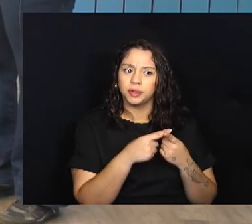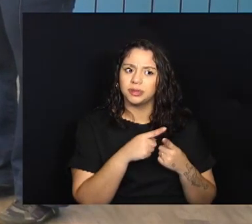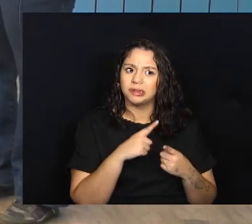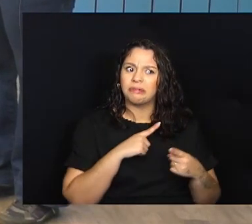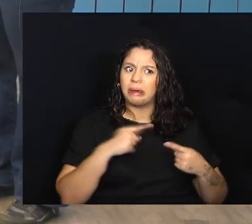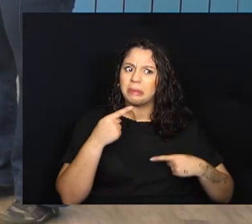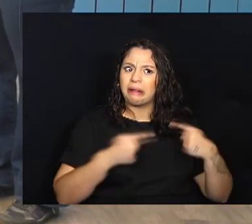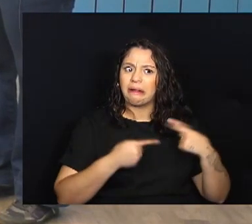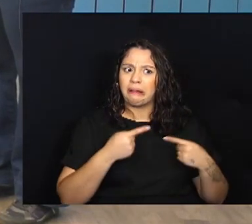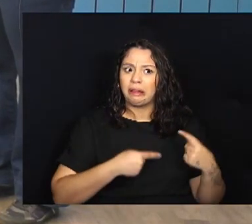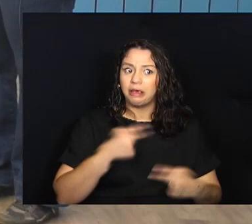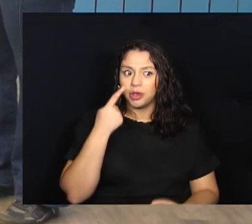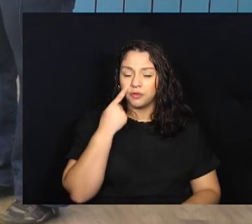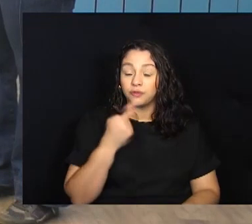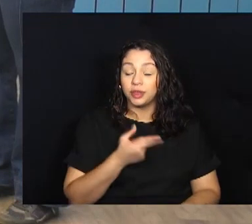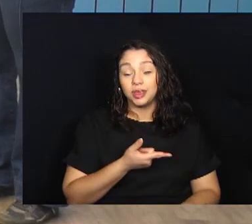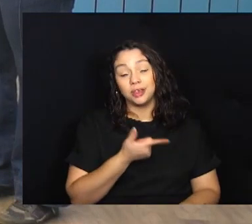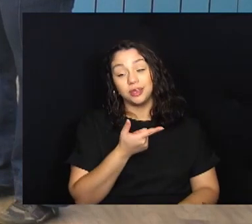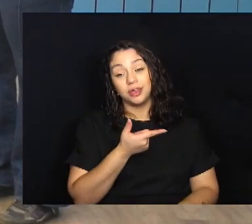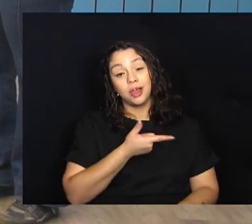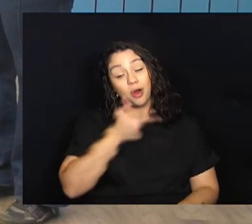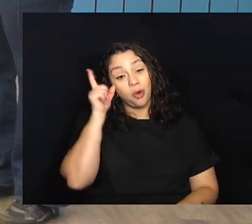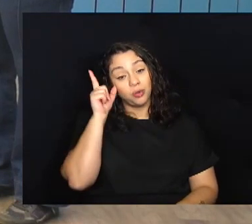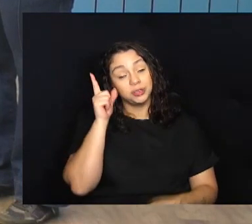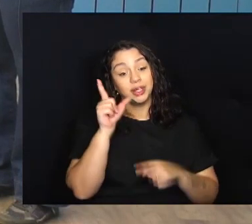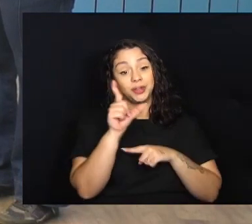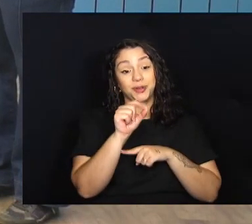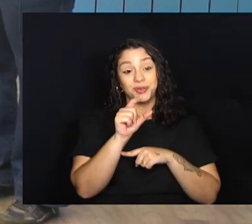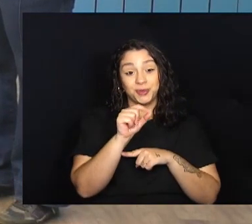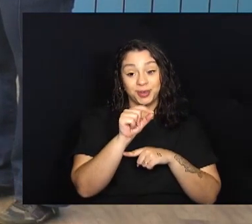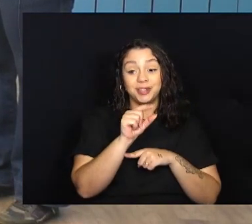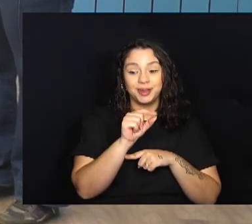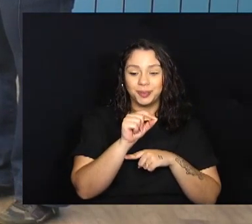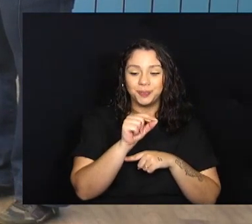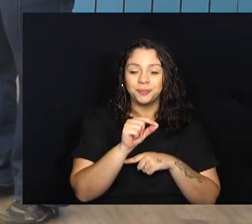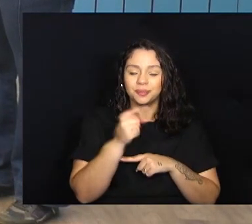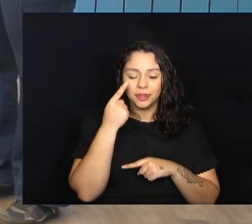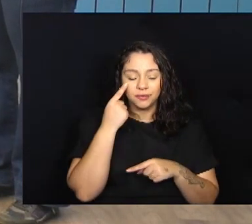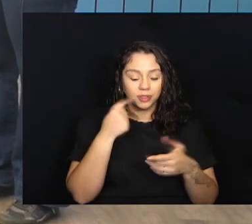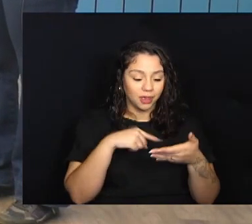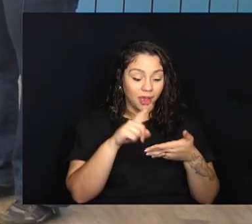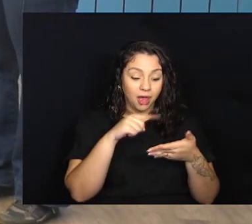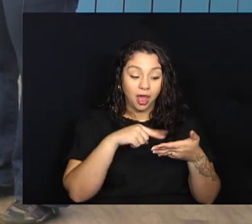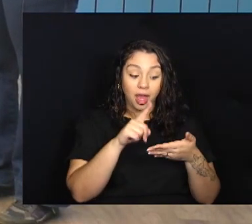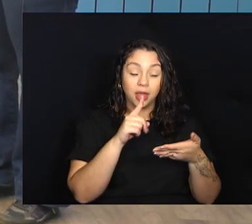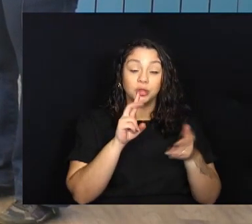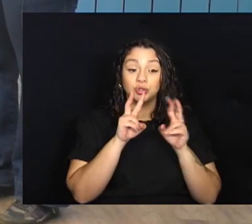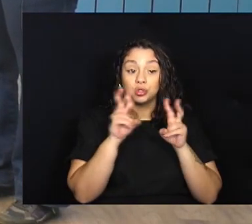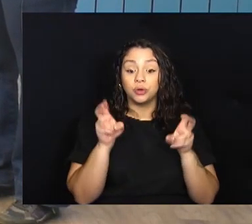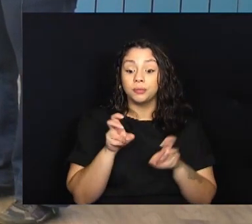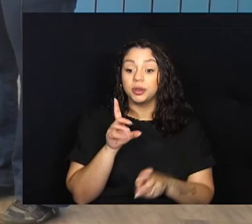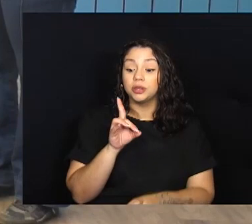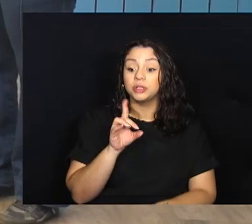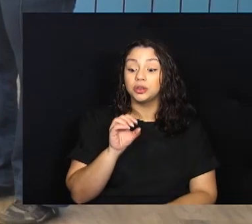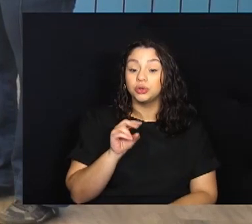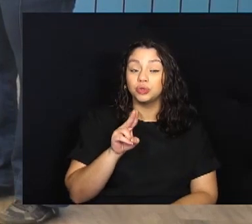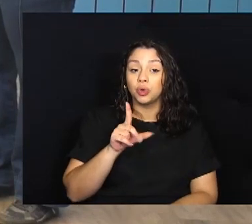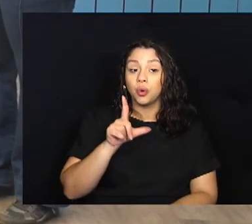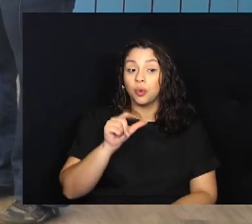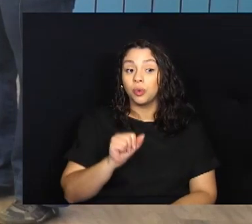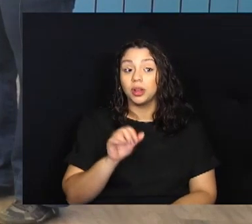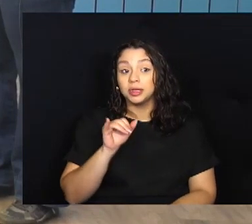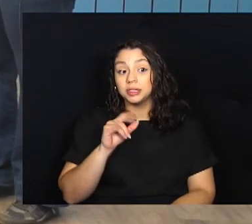vi ontem no Twitter, e aí eu gostaria de trazer para cá, quando você falou sobre as doulas também, que tinha uma discussão se a doula ela